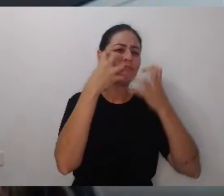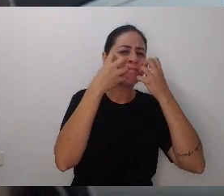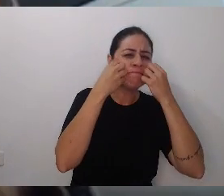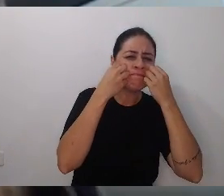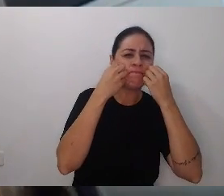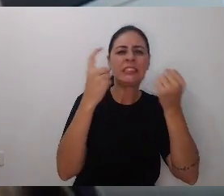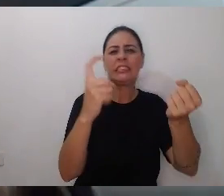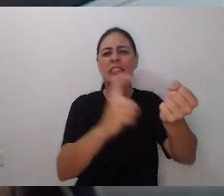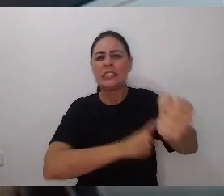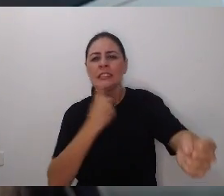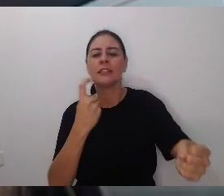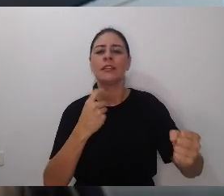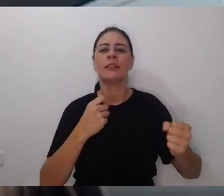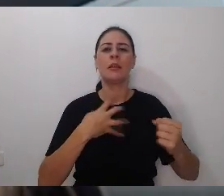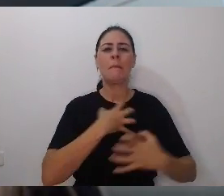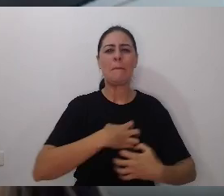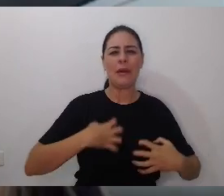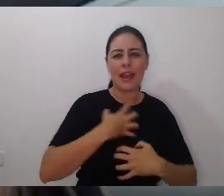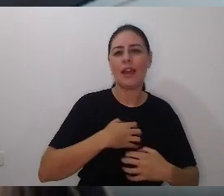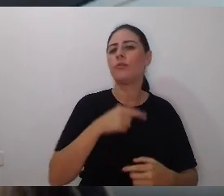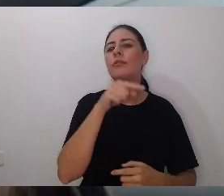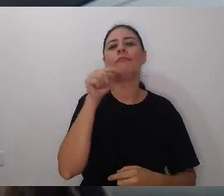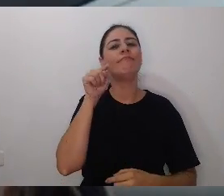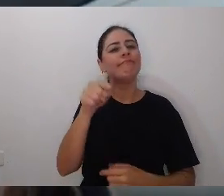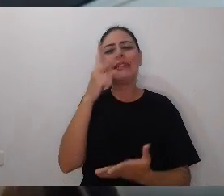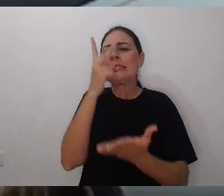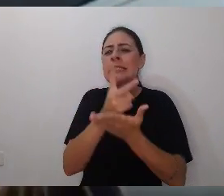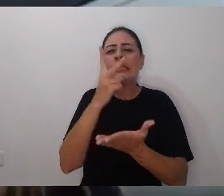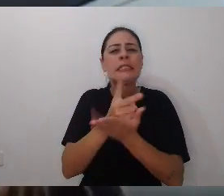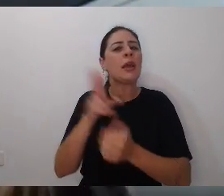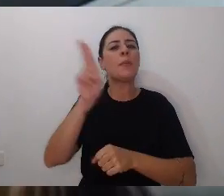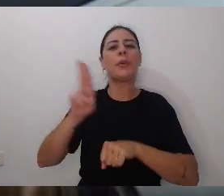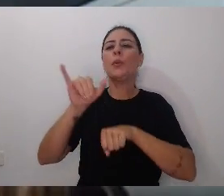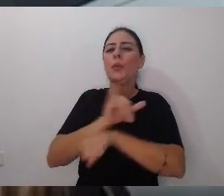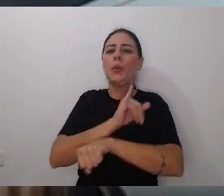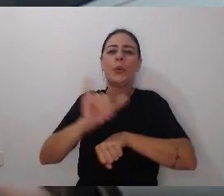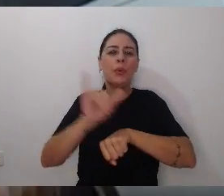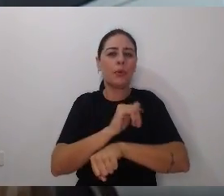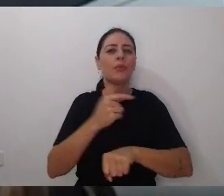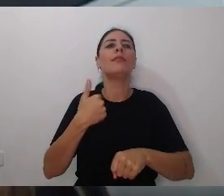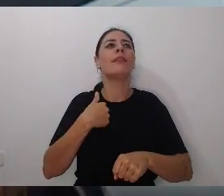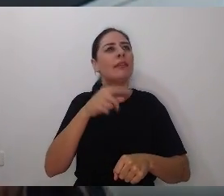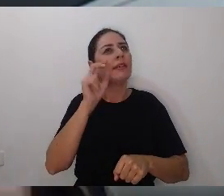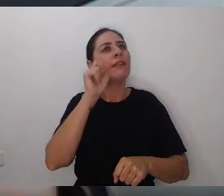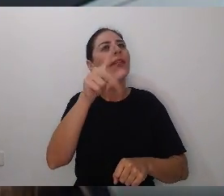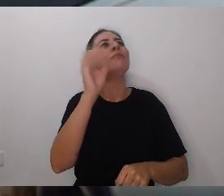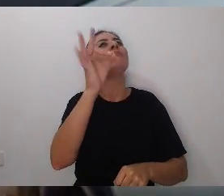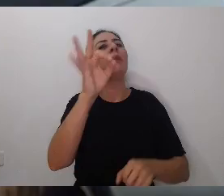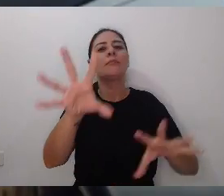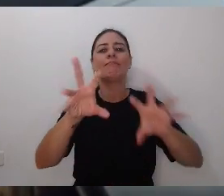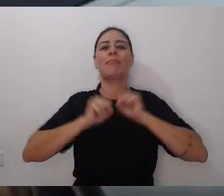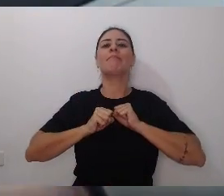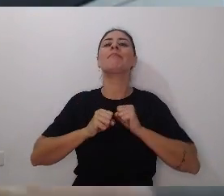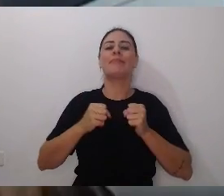ele usou um exemplo, e ele falou que na família dele, ele sempre quando tá com alguém